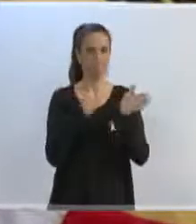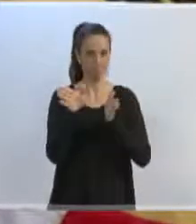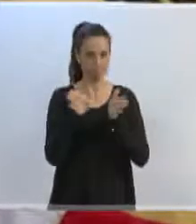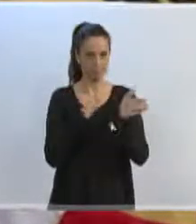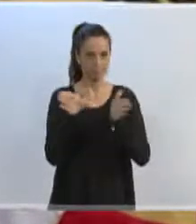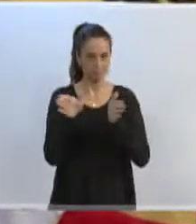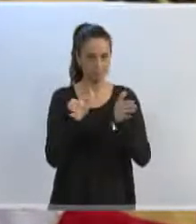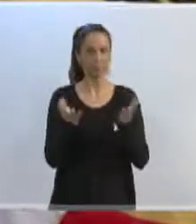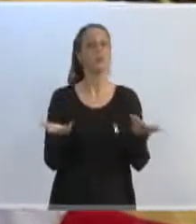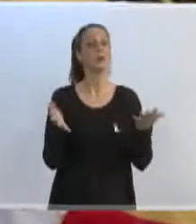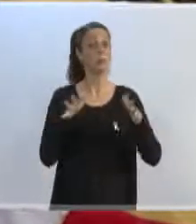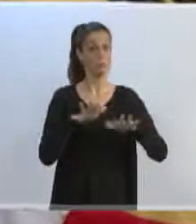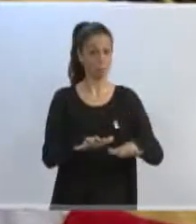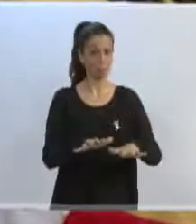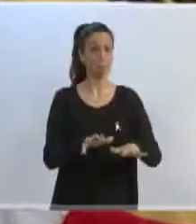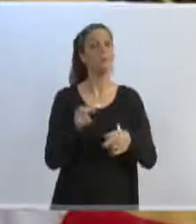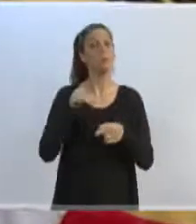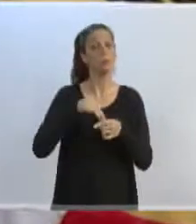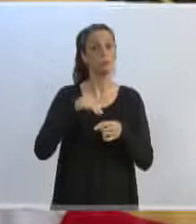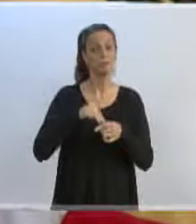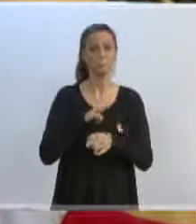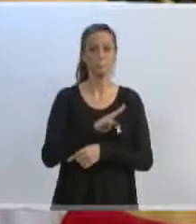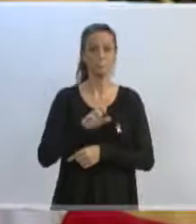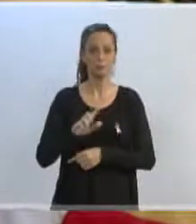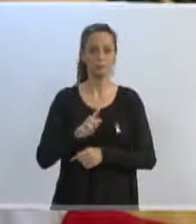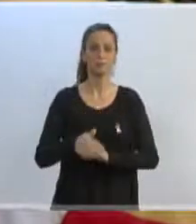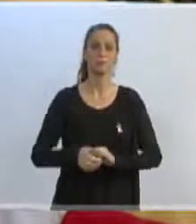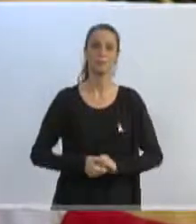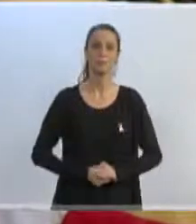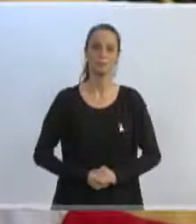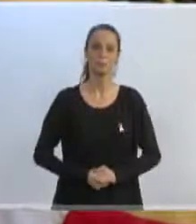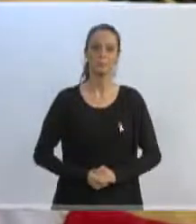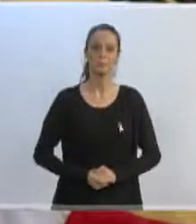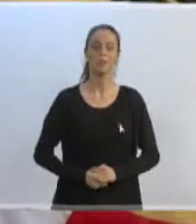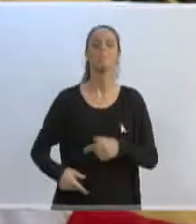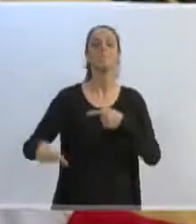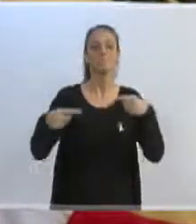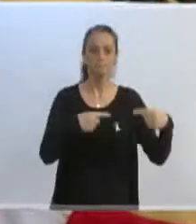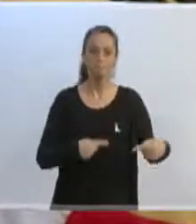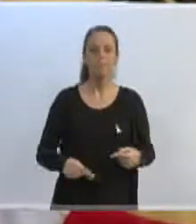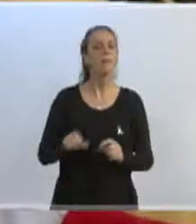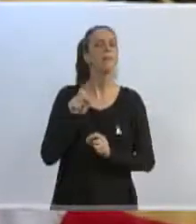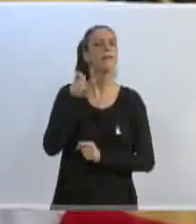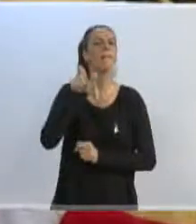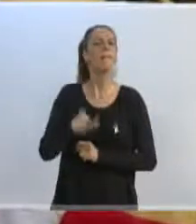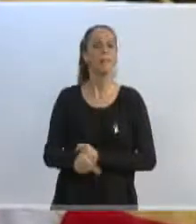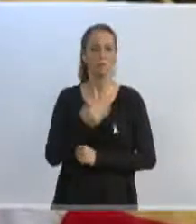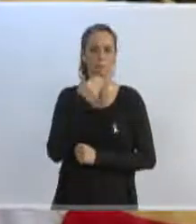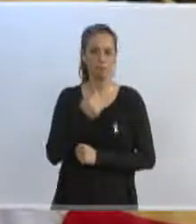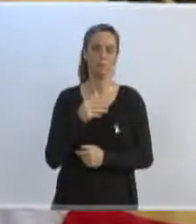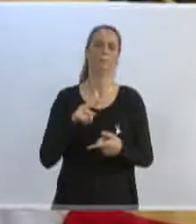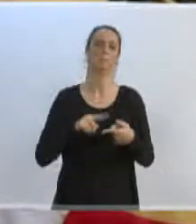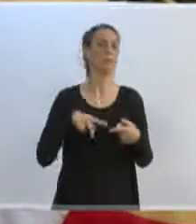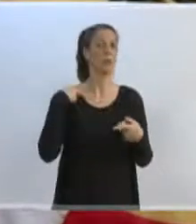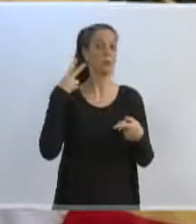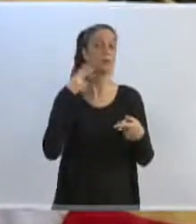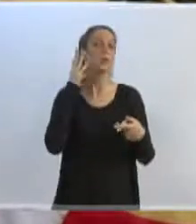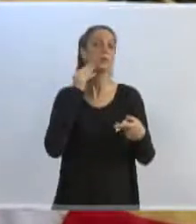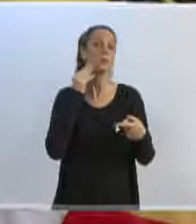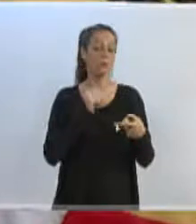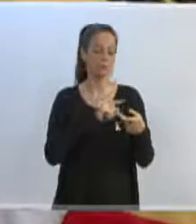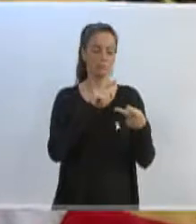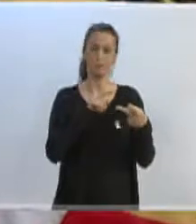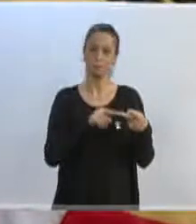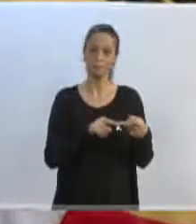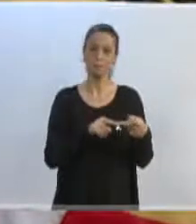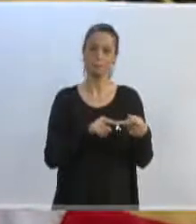acessibilidade e inclusão no município de Blumenau. Esse debate foi solicitado pelos vereadores Gilson de